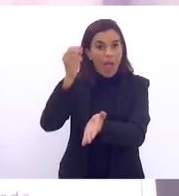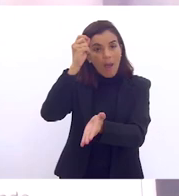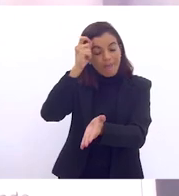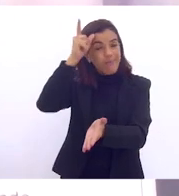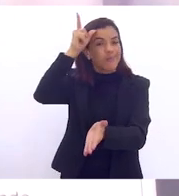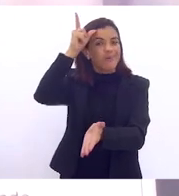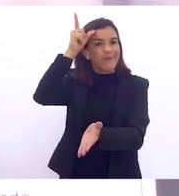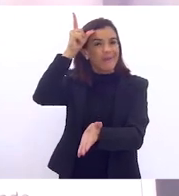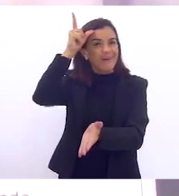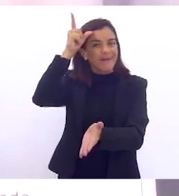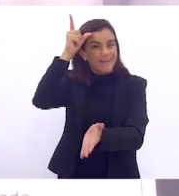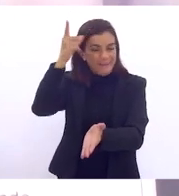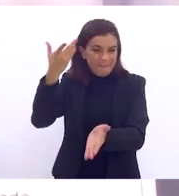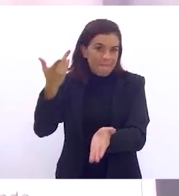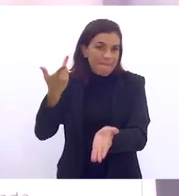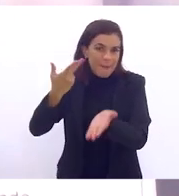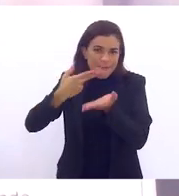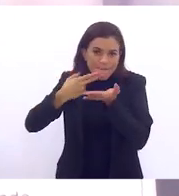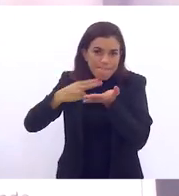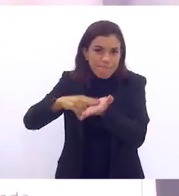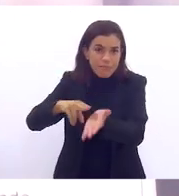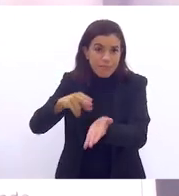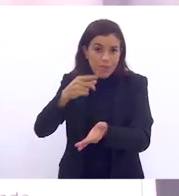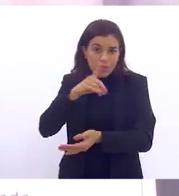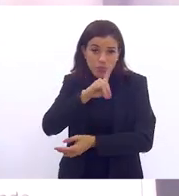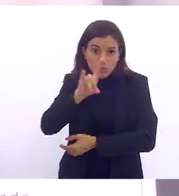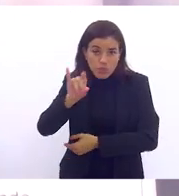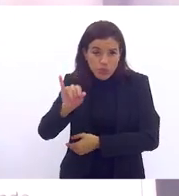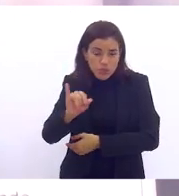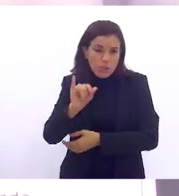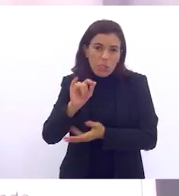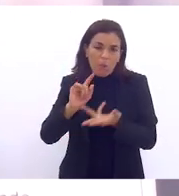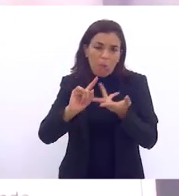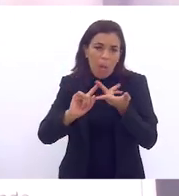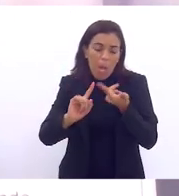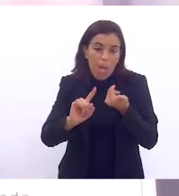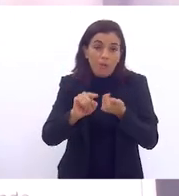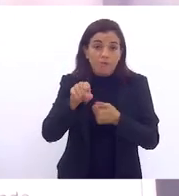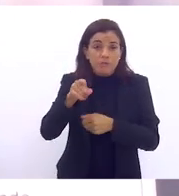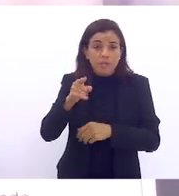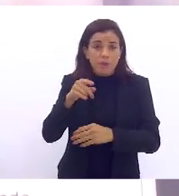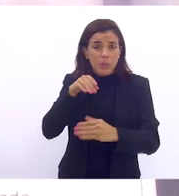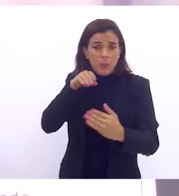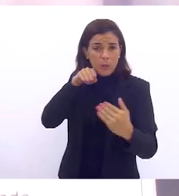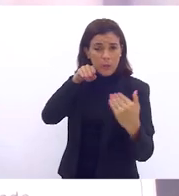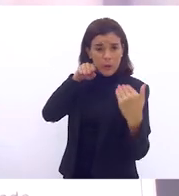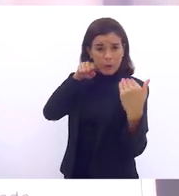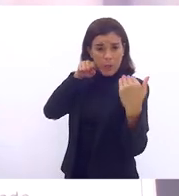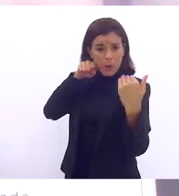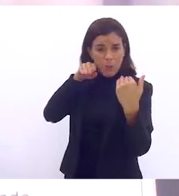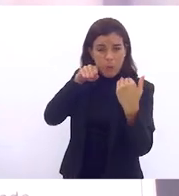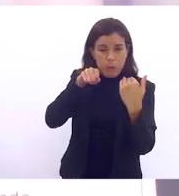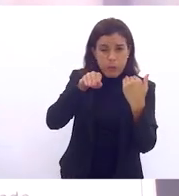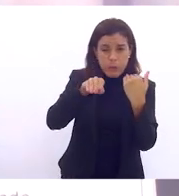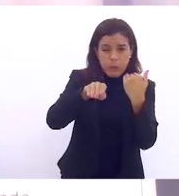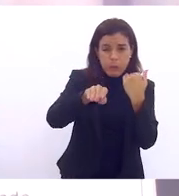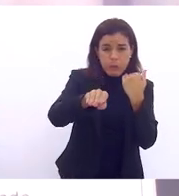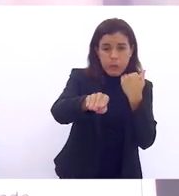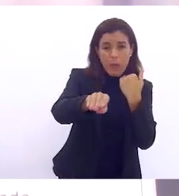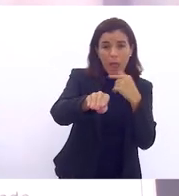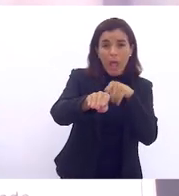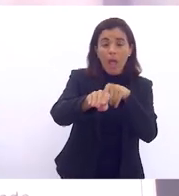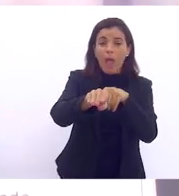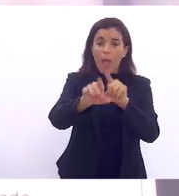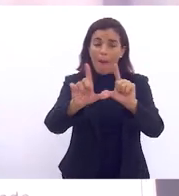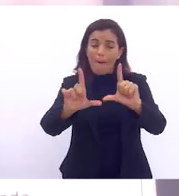entendeu pelo menos uma notificação Olha só cara no dia tal você passou né no dia tal você passou lá a sua